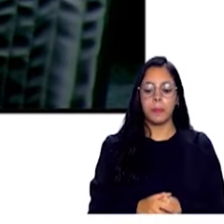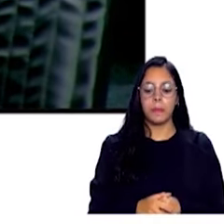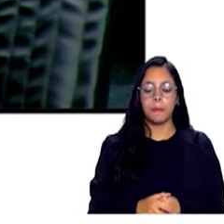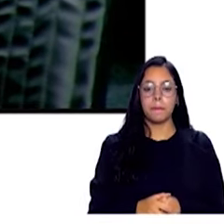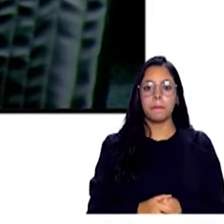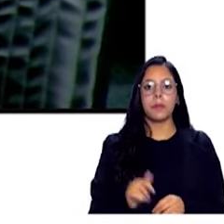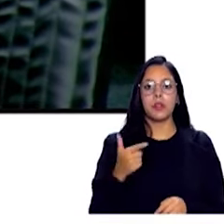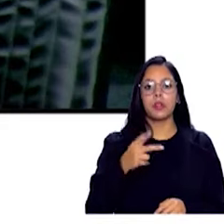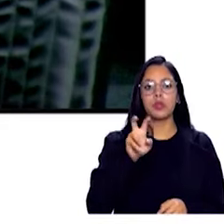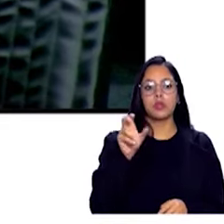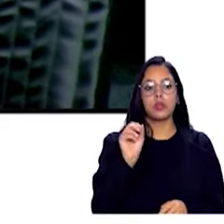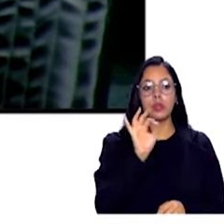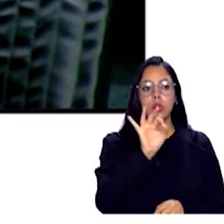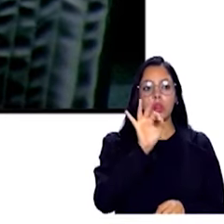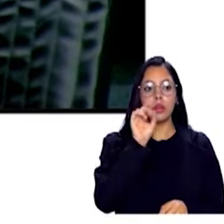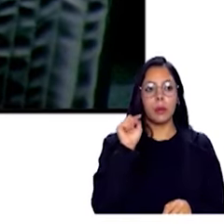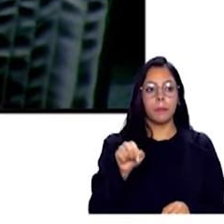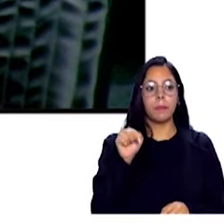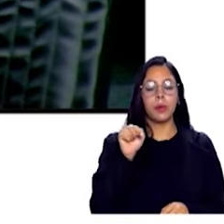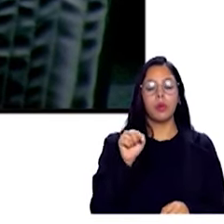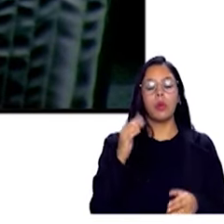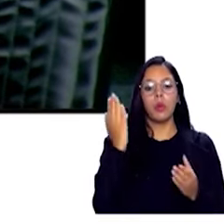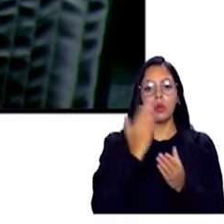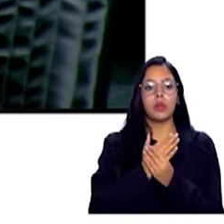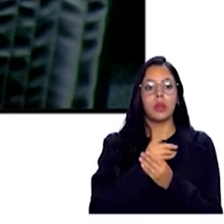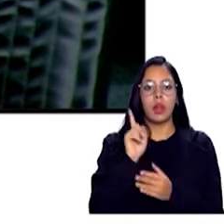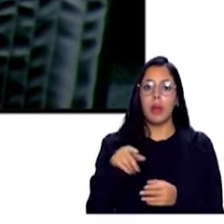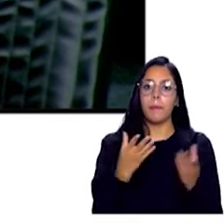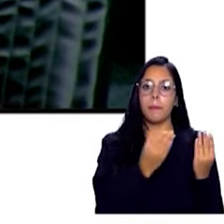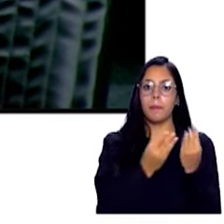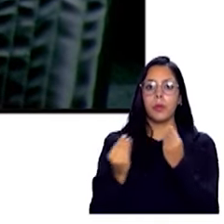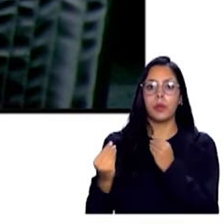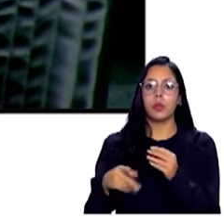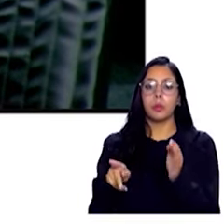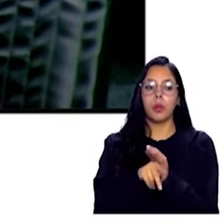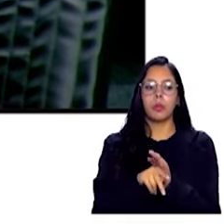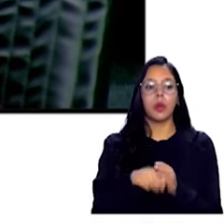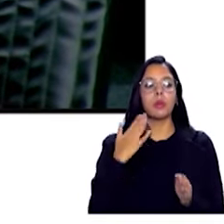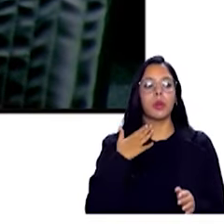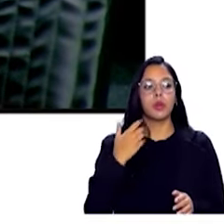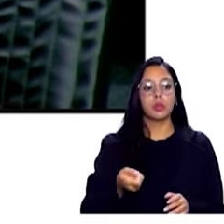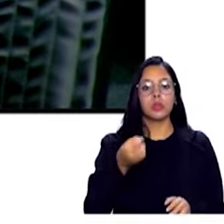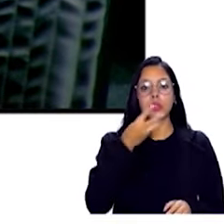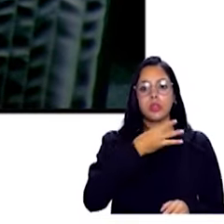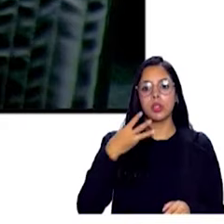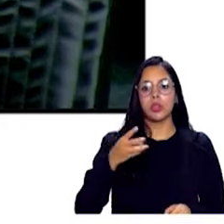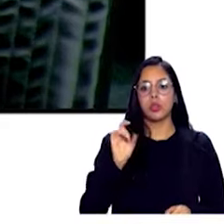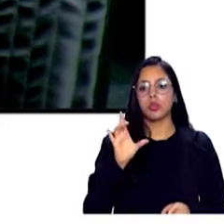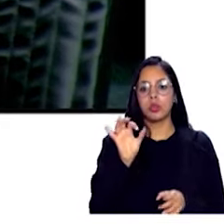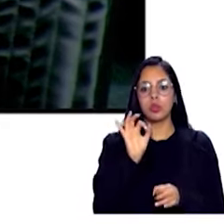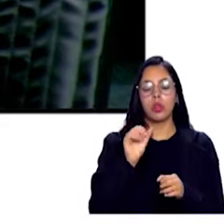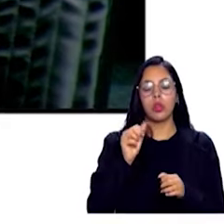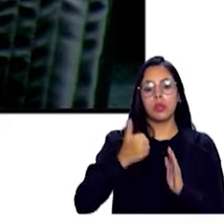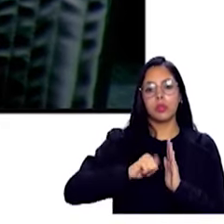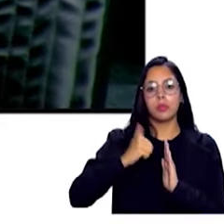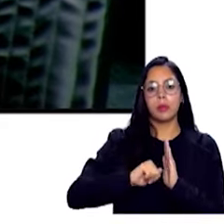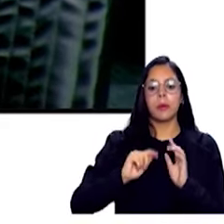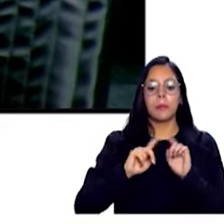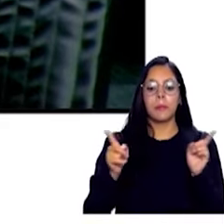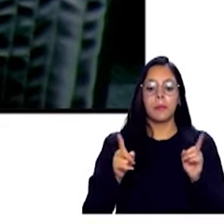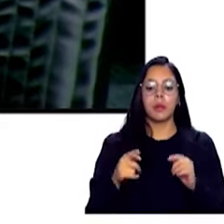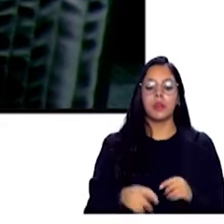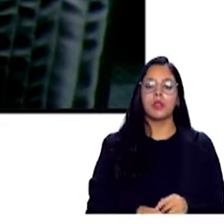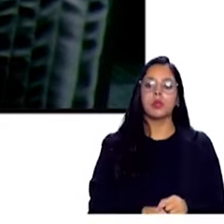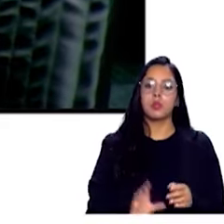250.000 casos é muita coisa para 33 juízes examinarem mesmo assim O problema vai continuar